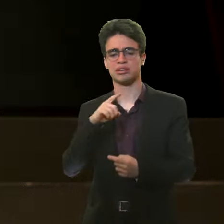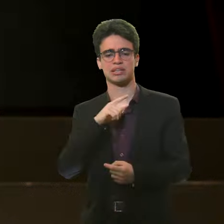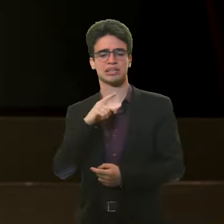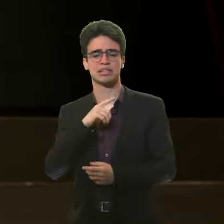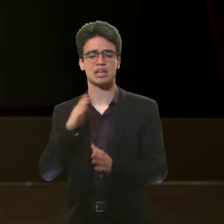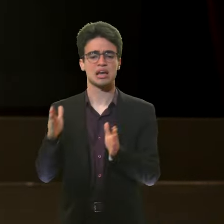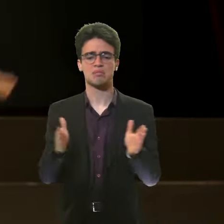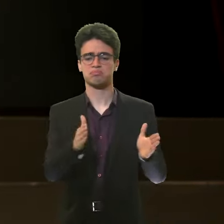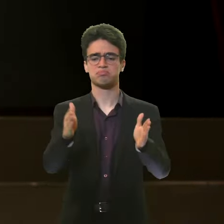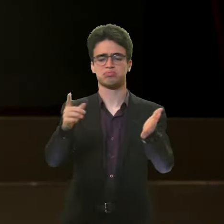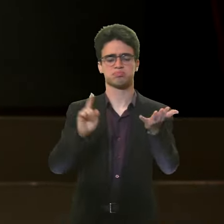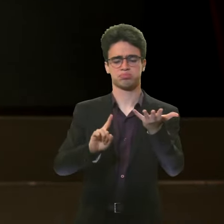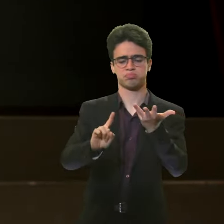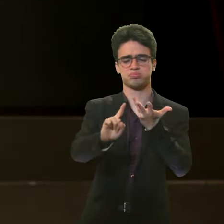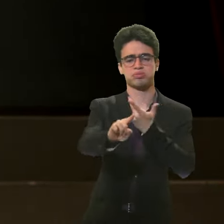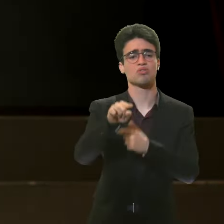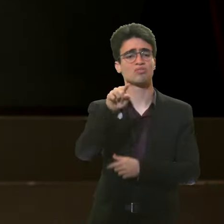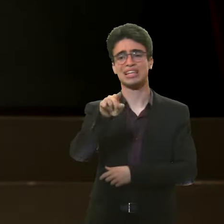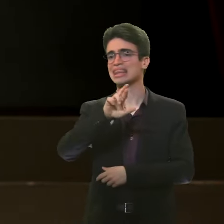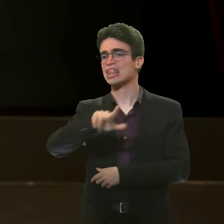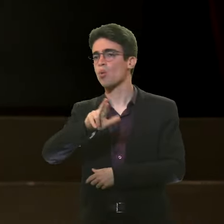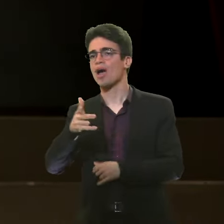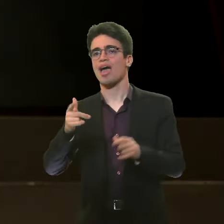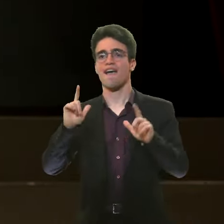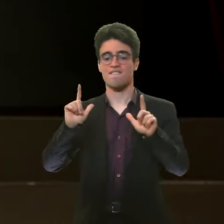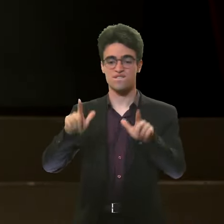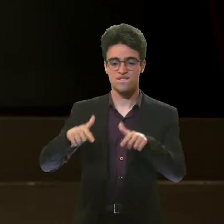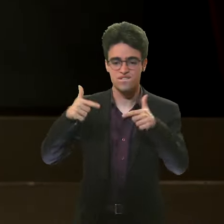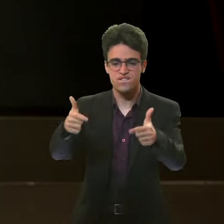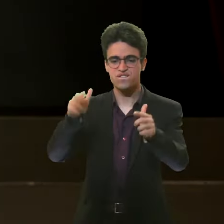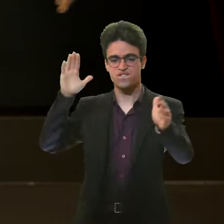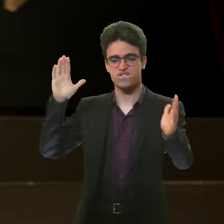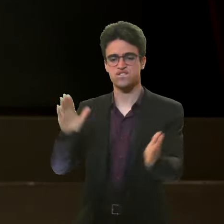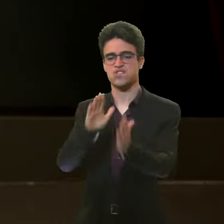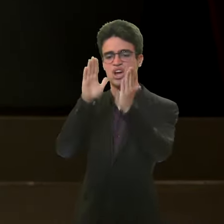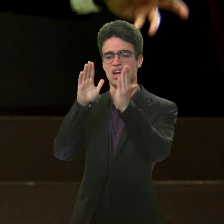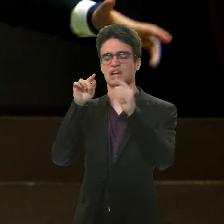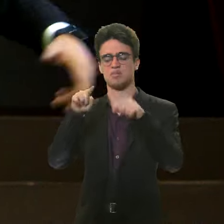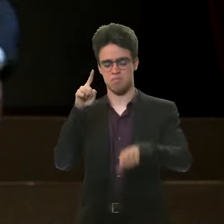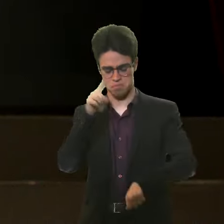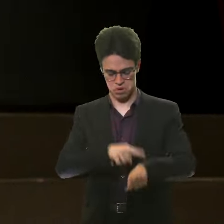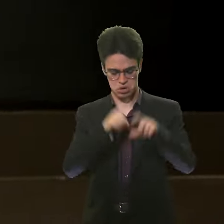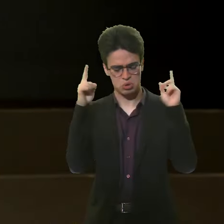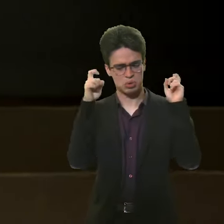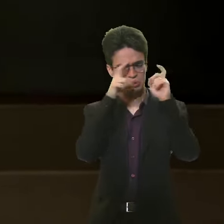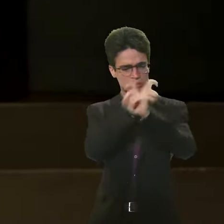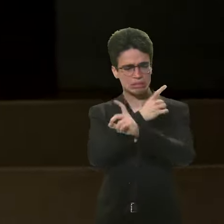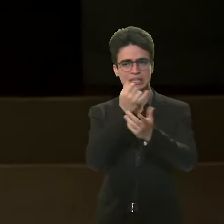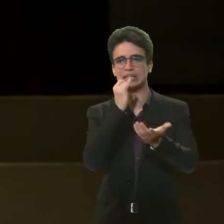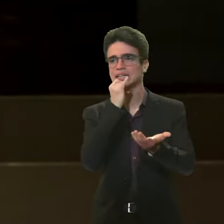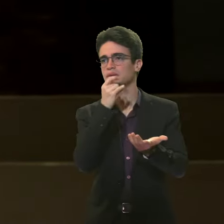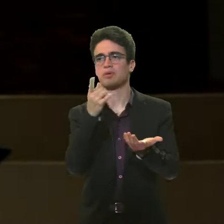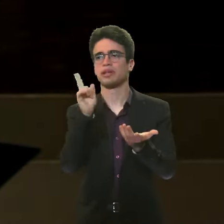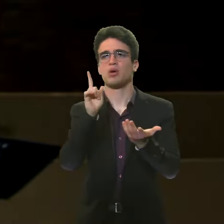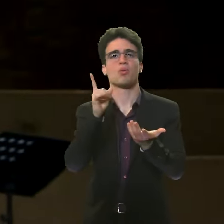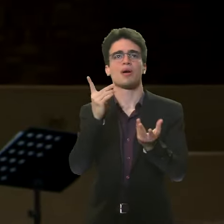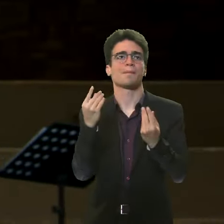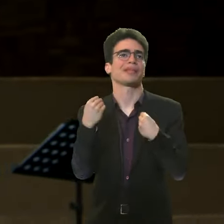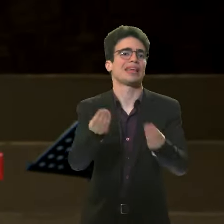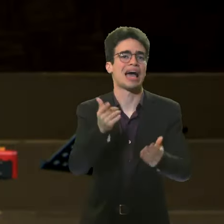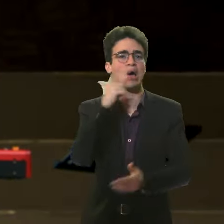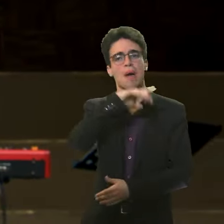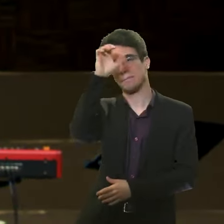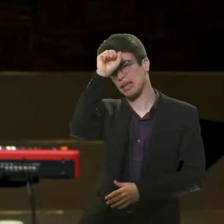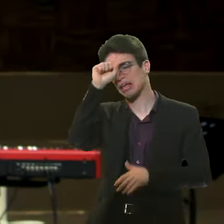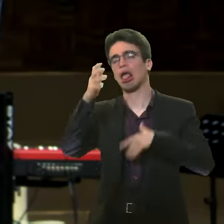você está passando, para você não enfrentar uma dificuldade e passar por ela e aprender com ela, enfim, cada vez mais